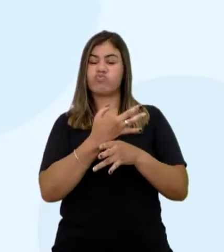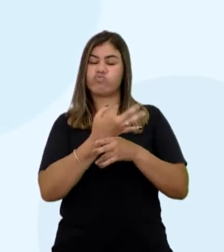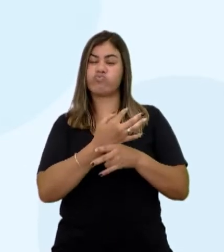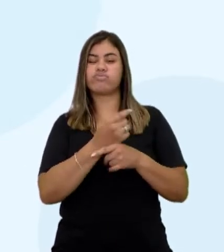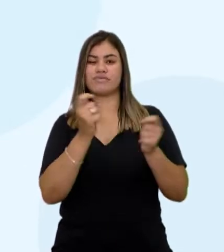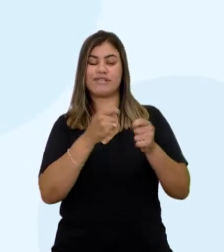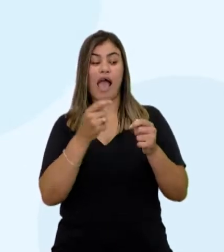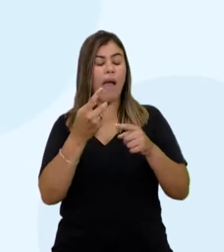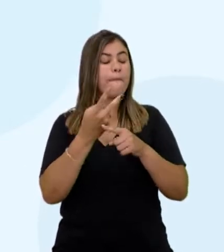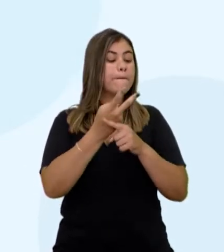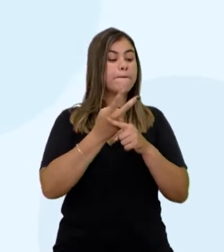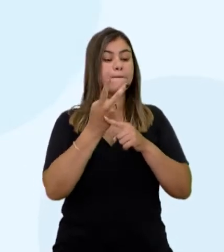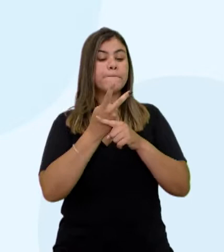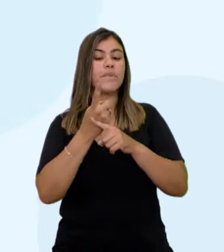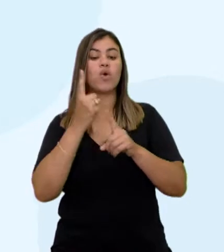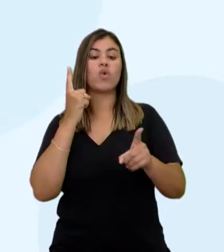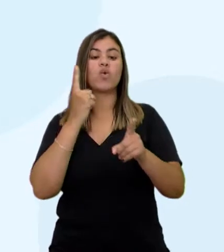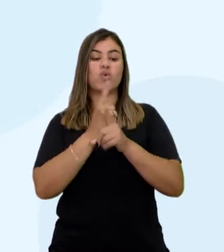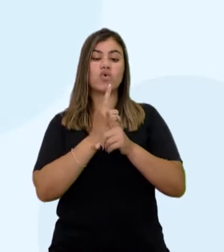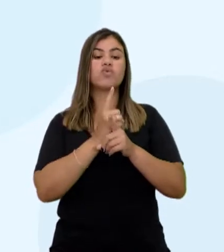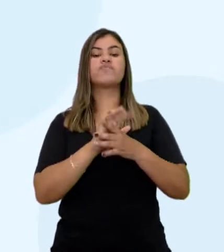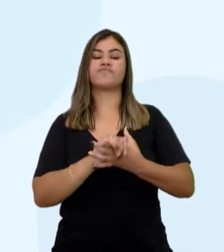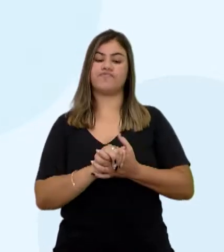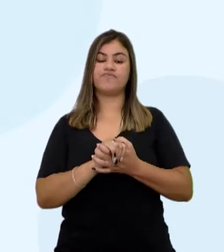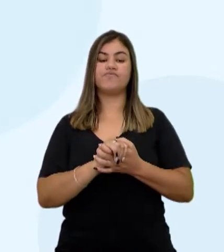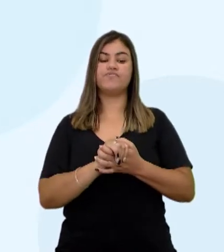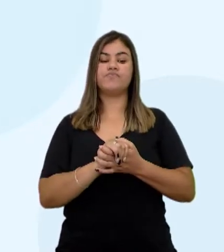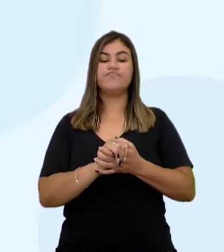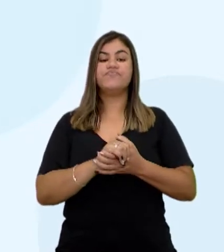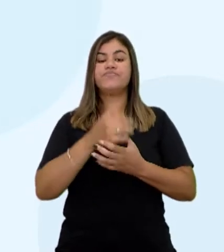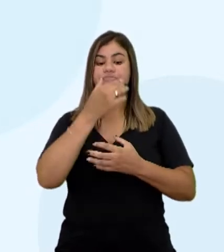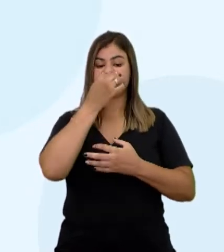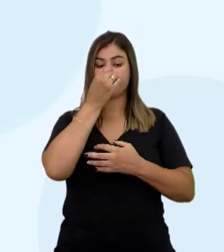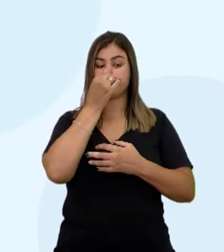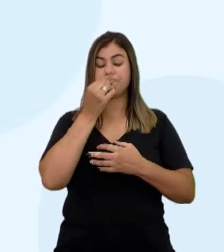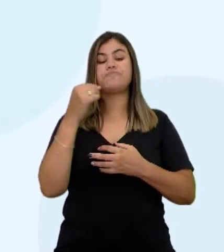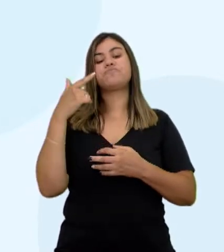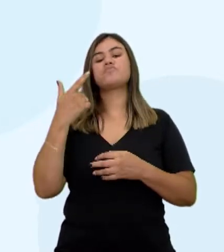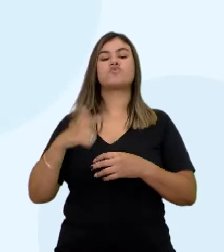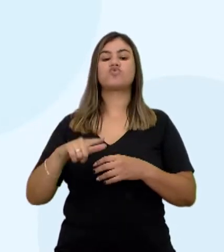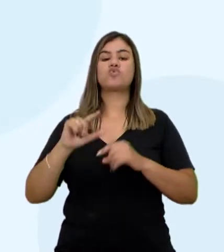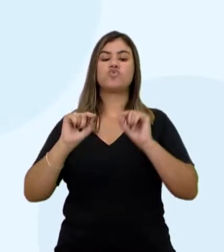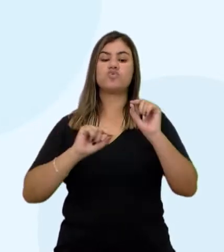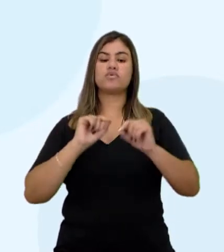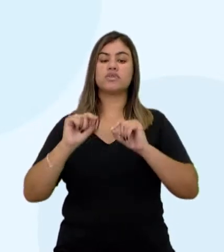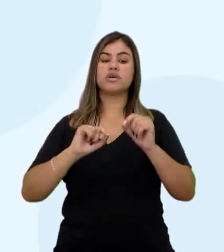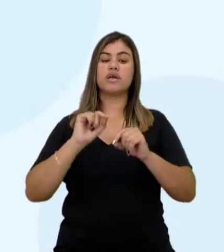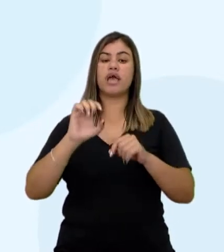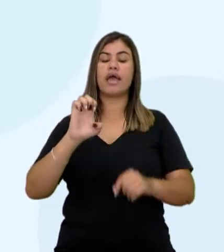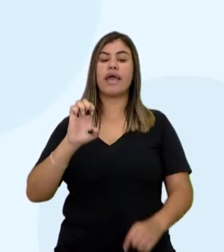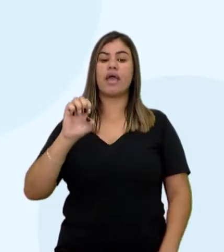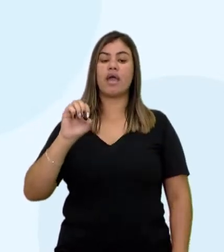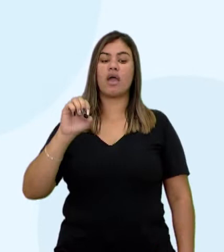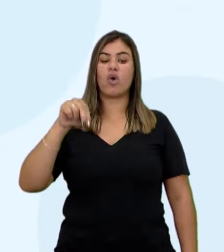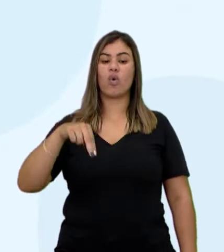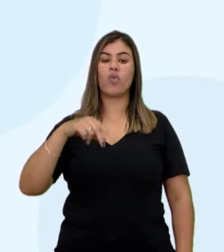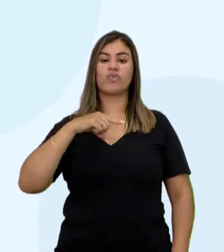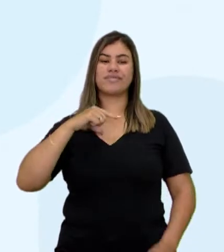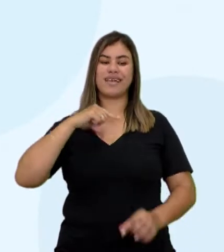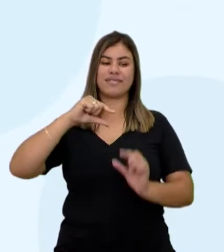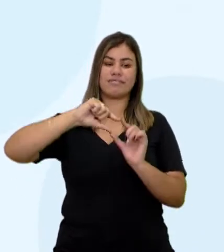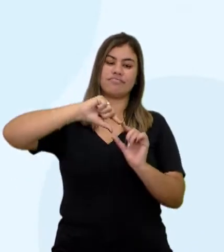né, que a gente tem aí no Fanerozoico, né, a gente vai dar muita ênfase nesse éon aí, é porque tem as 3